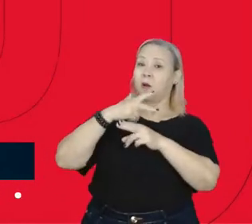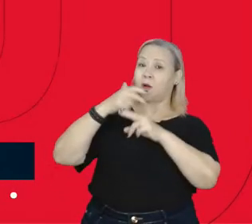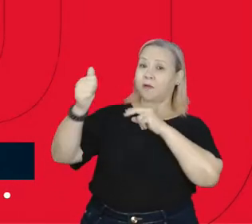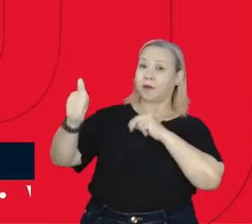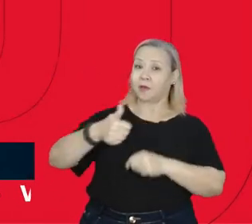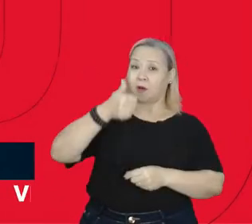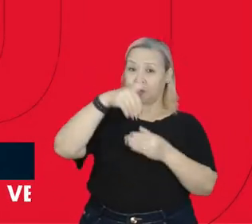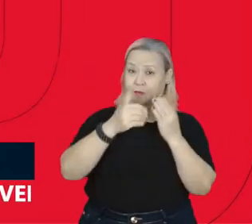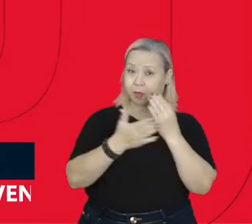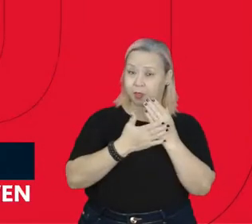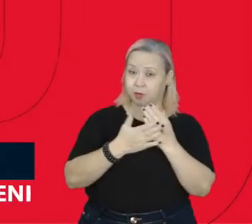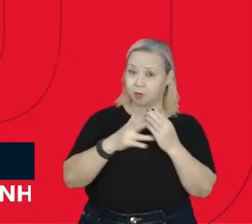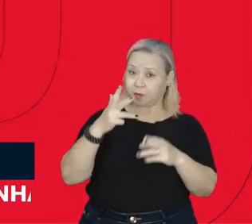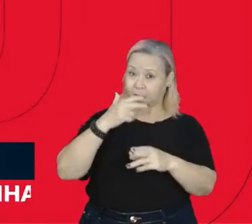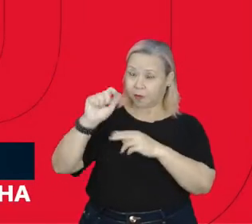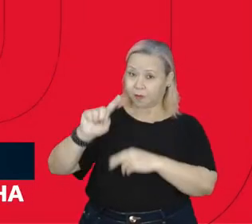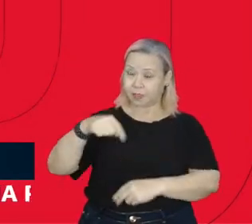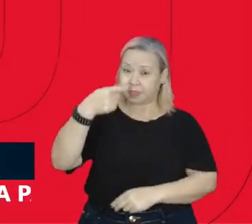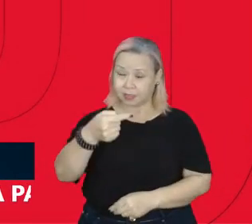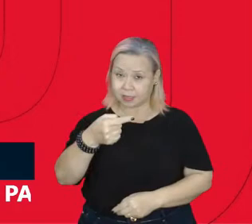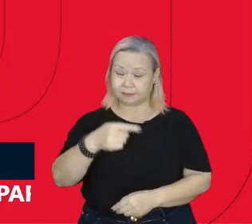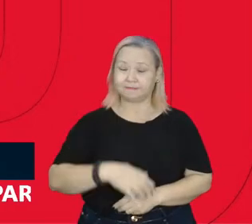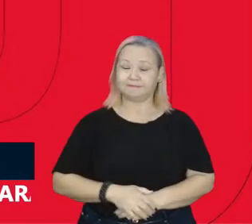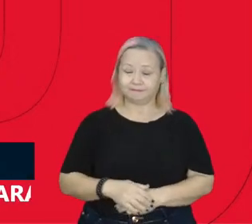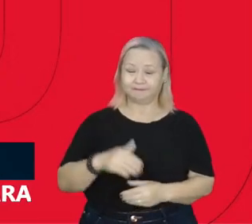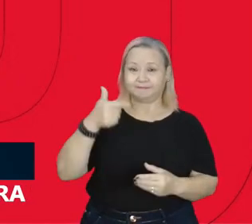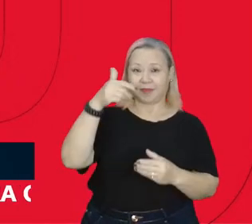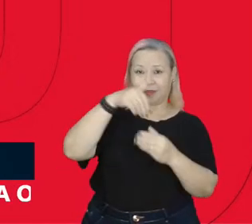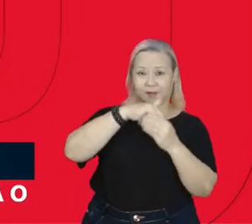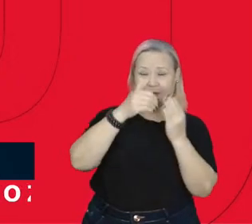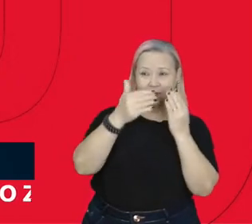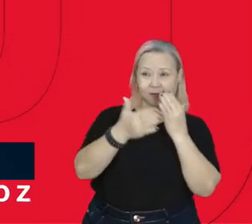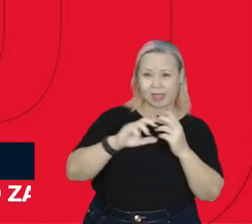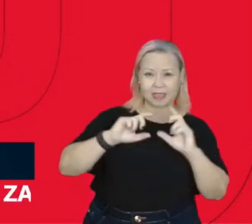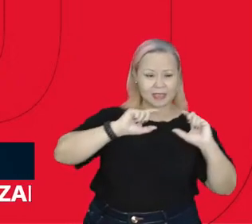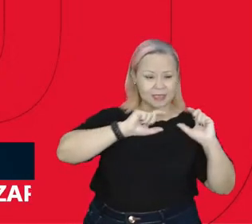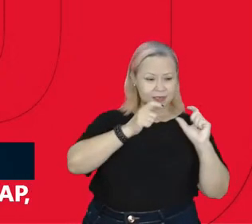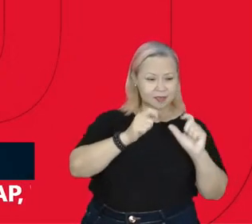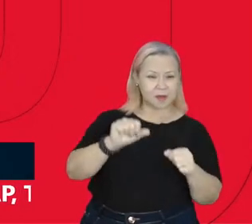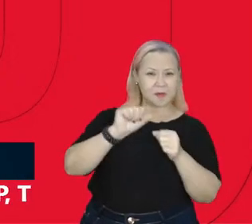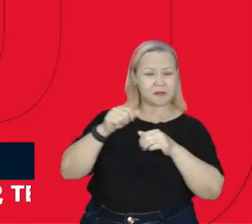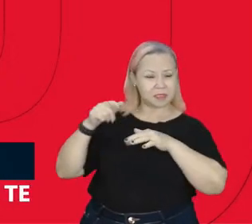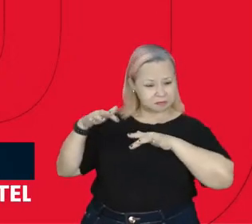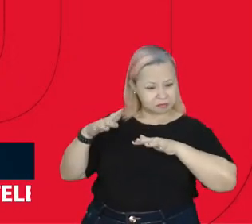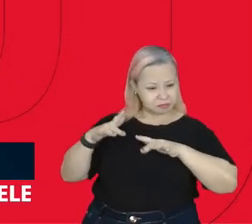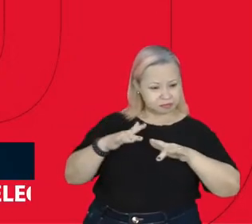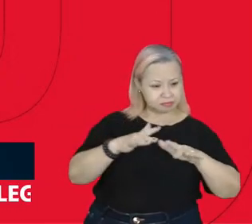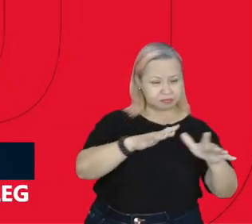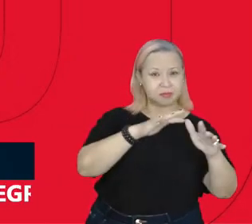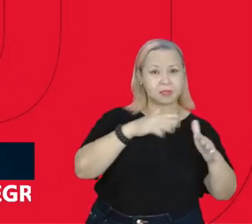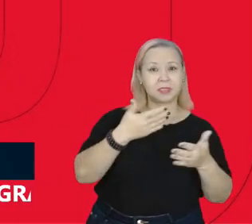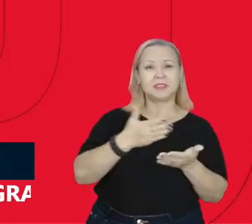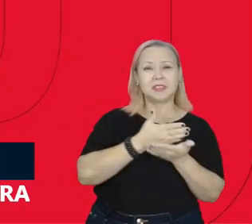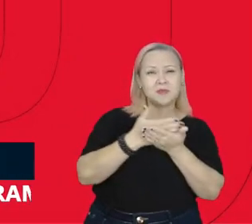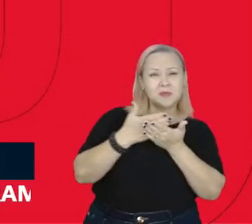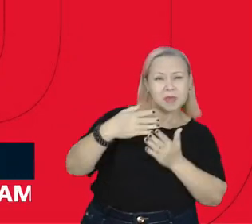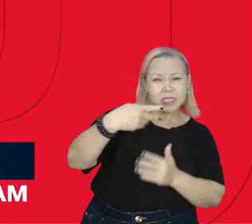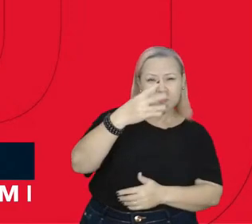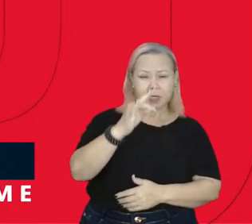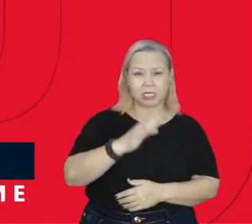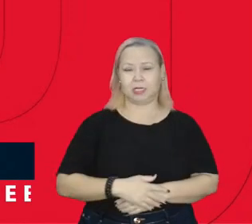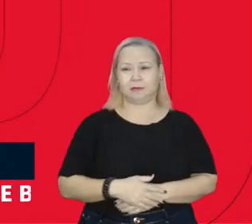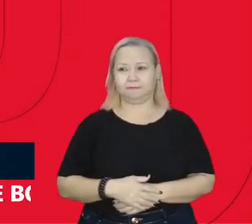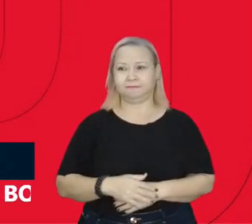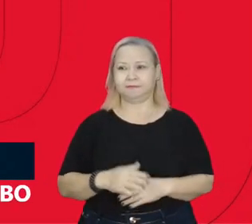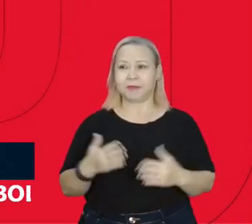turno. Essa rua aqui é muito tradicional para a gente fazer a nossa passeata desde a fundação do PT. Então